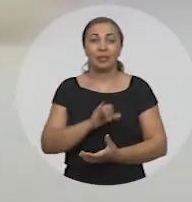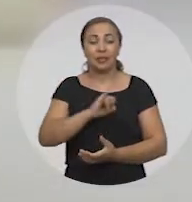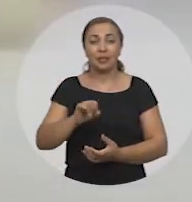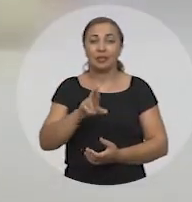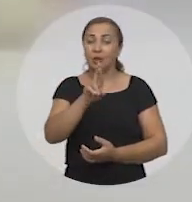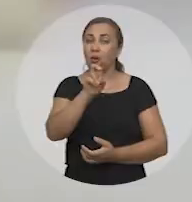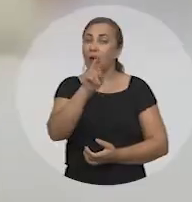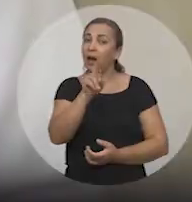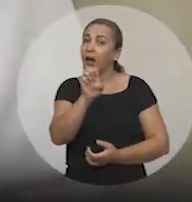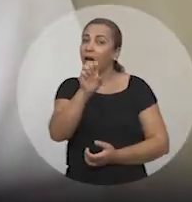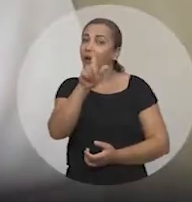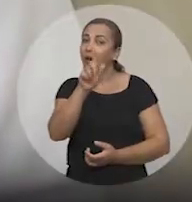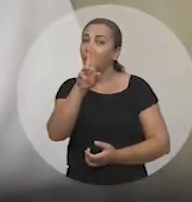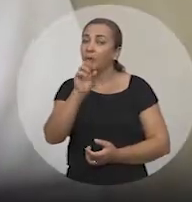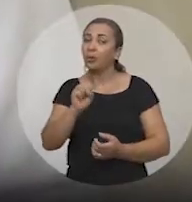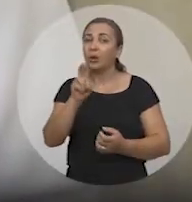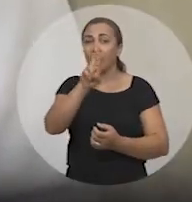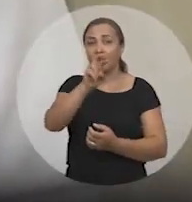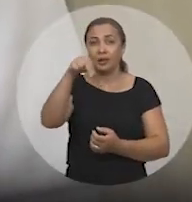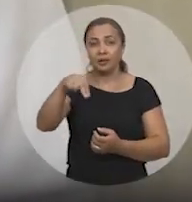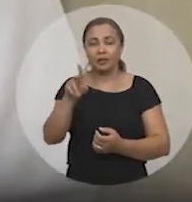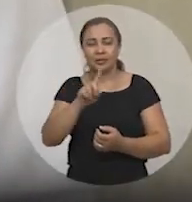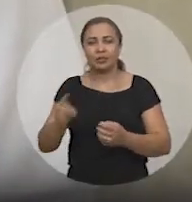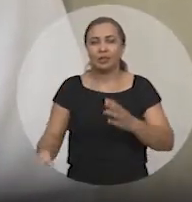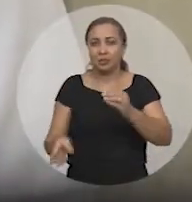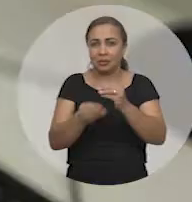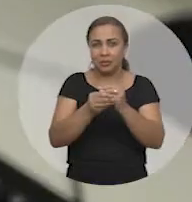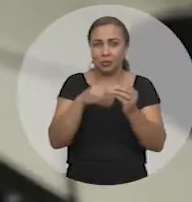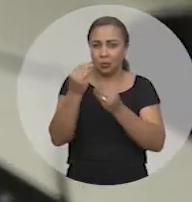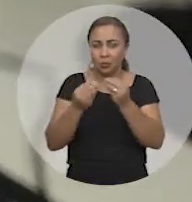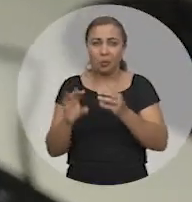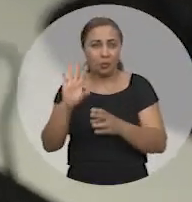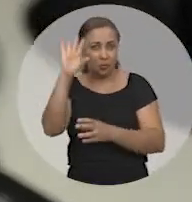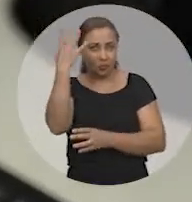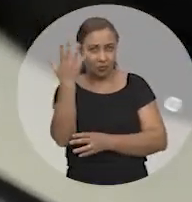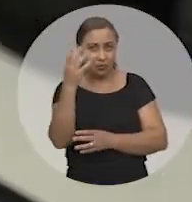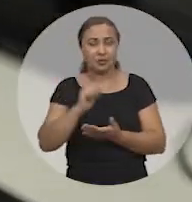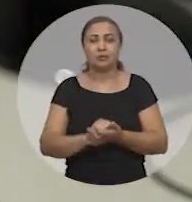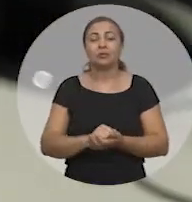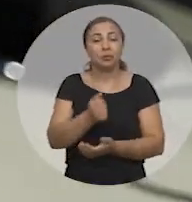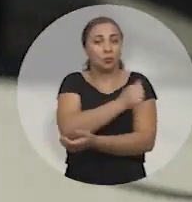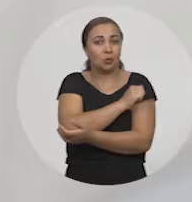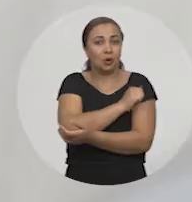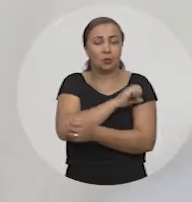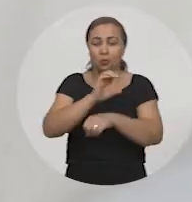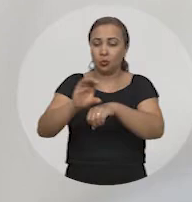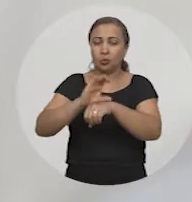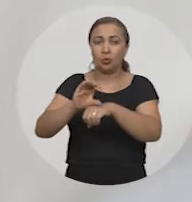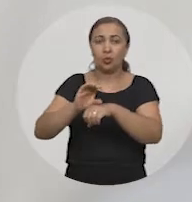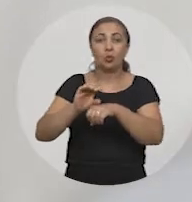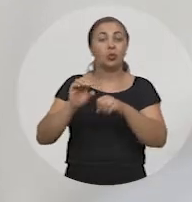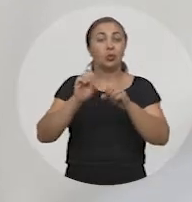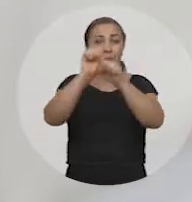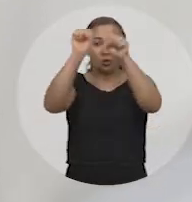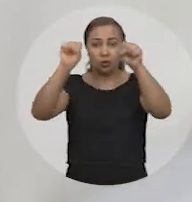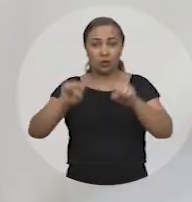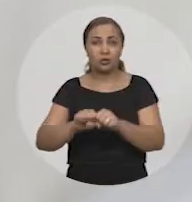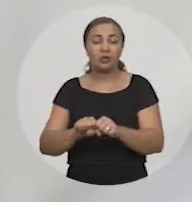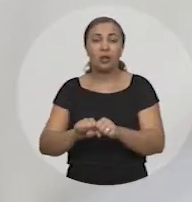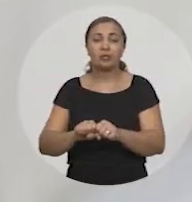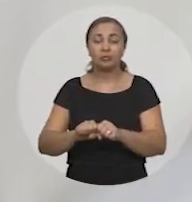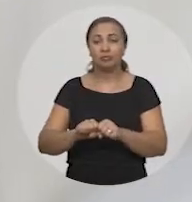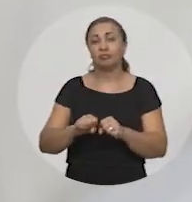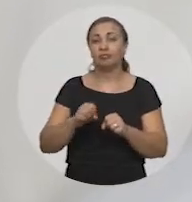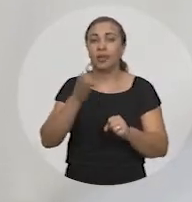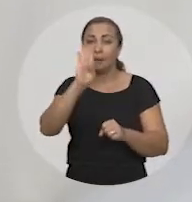Se o Regula RN não tivesse sido implantado da forma que foi implantada, né, com alunos do curso de Engenharia Biomédica